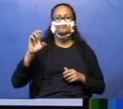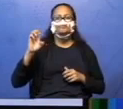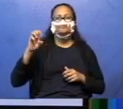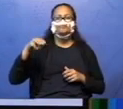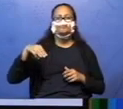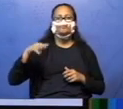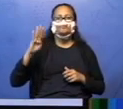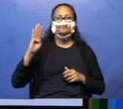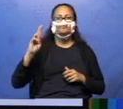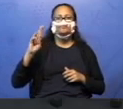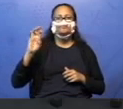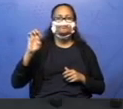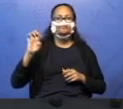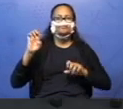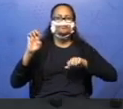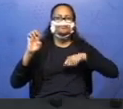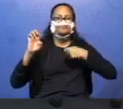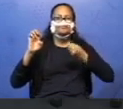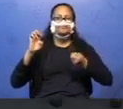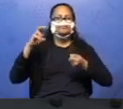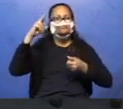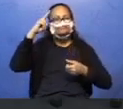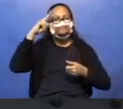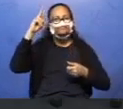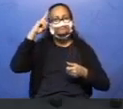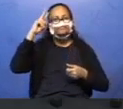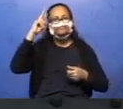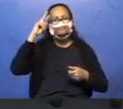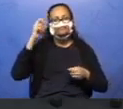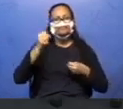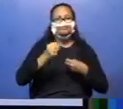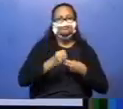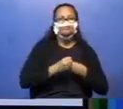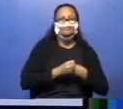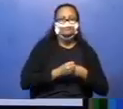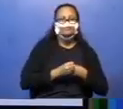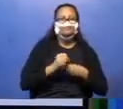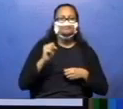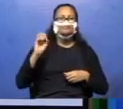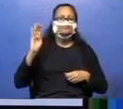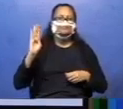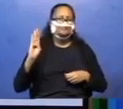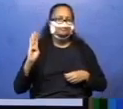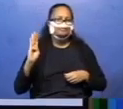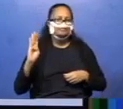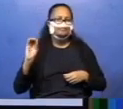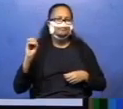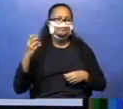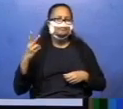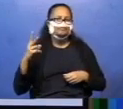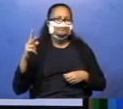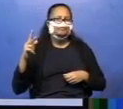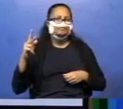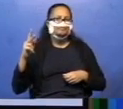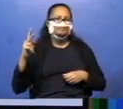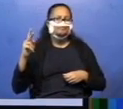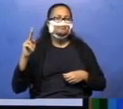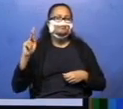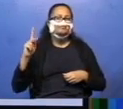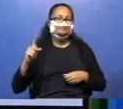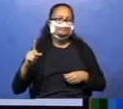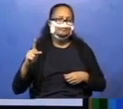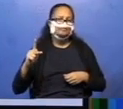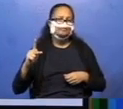Lembre. Lembre disso. Perto do B e do P, só a letrinha